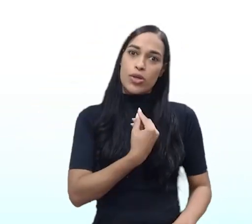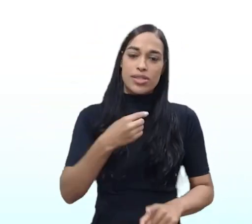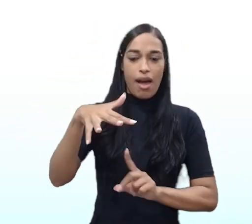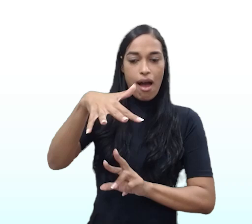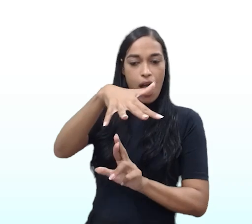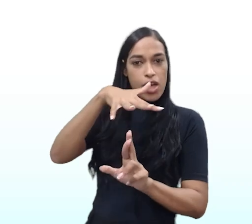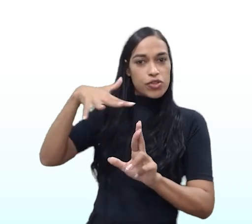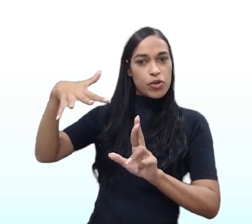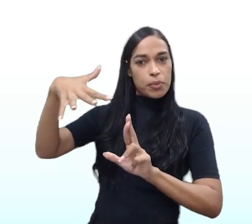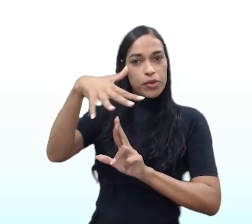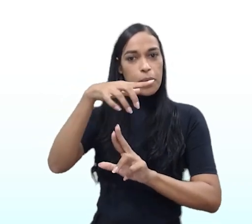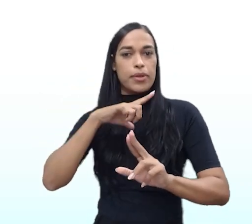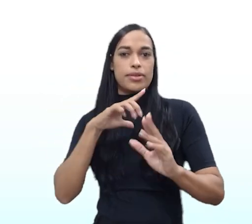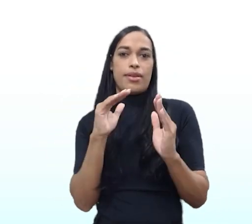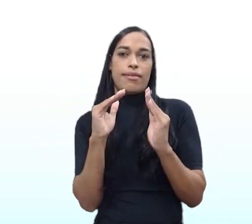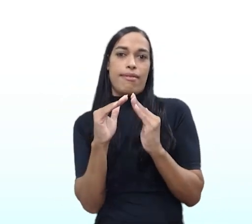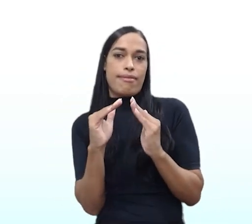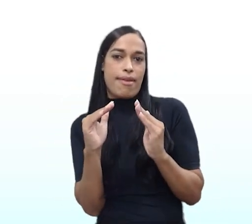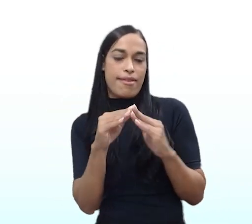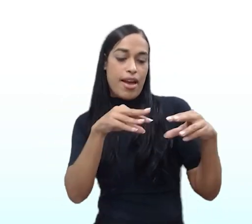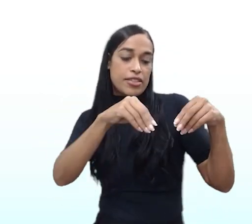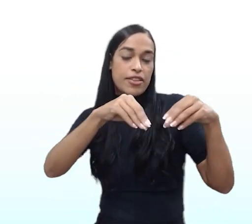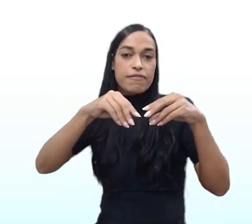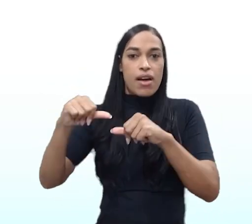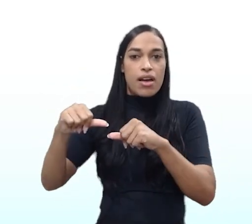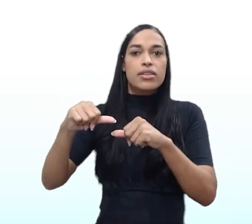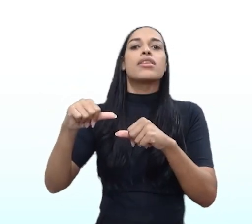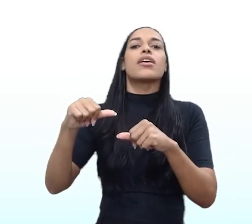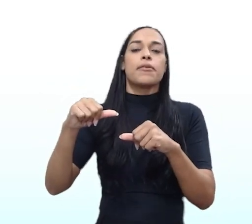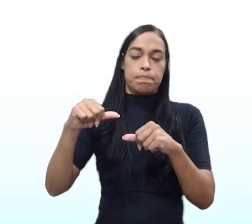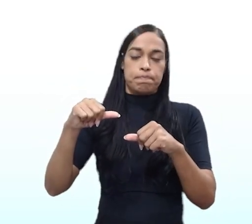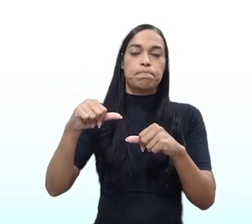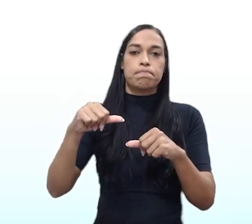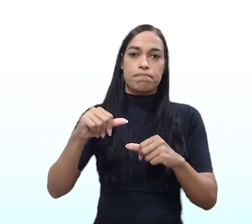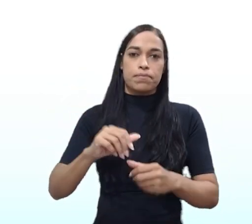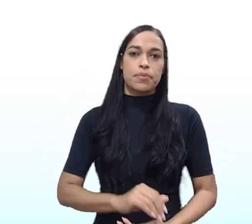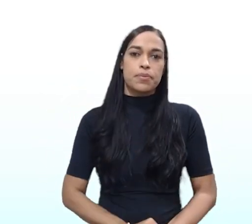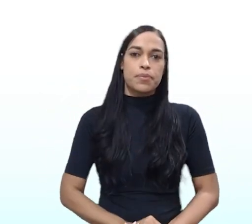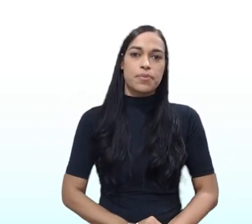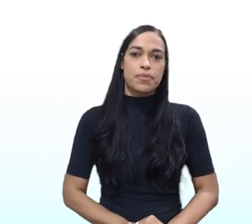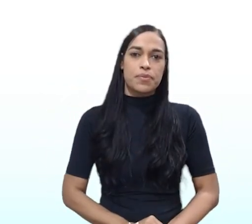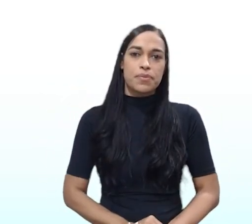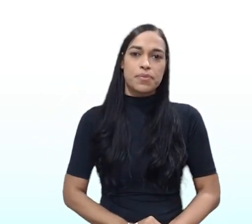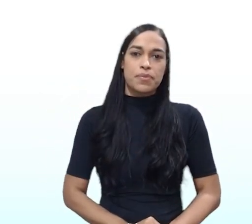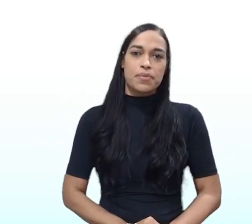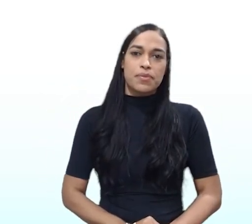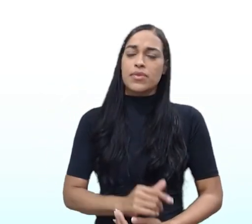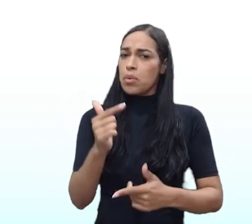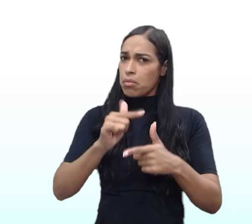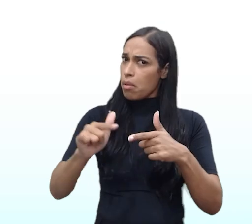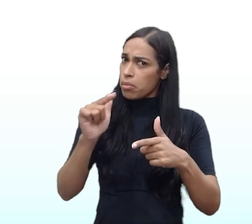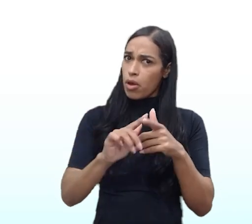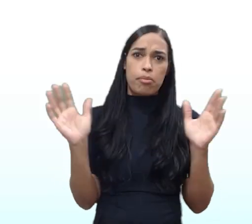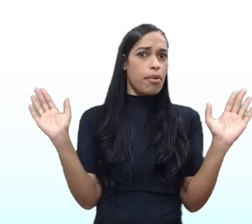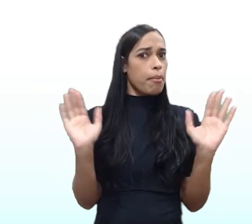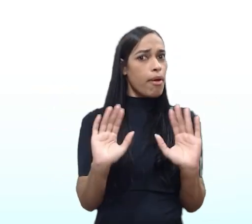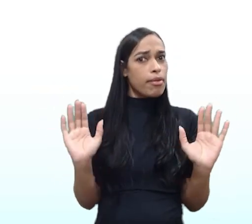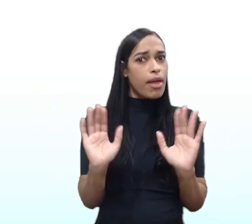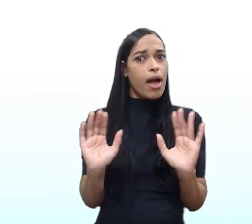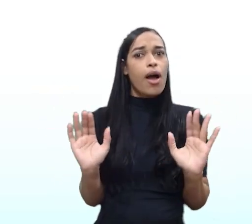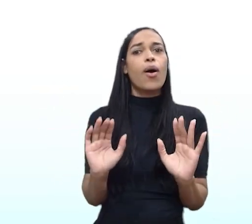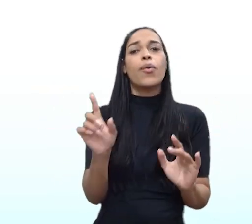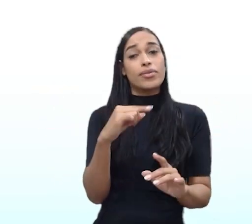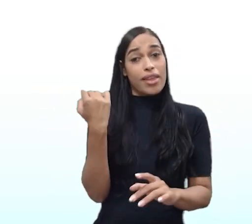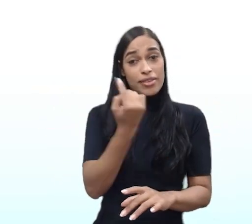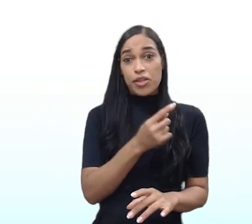região metropolitana, que tem casa de farinha, ainda usa o Salamim como suporte, tá bom? Isso não tem problema nenhum não, tá?